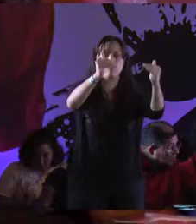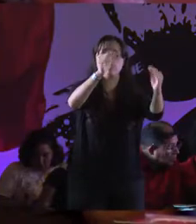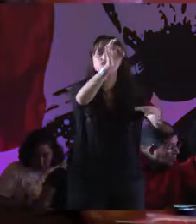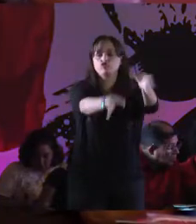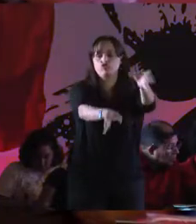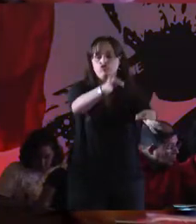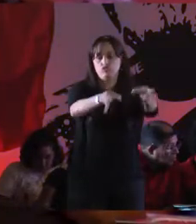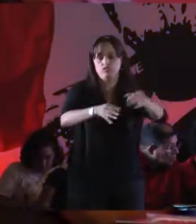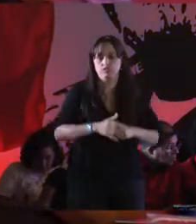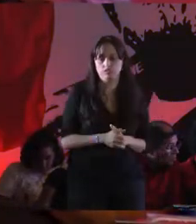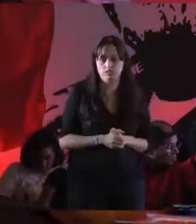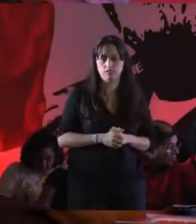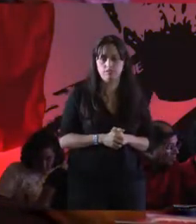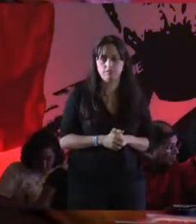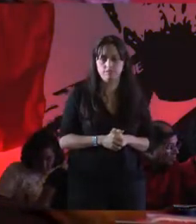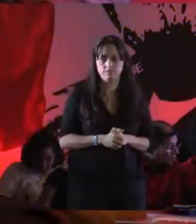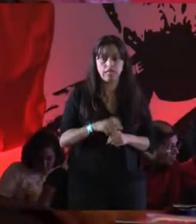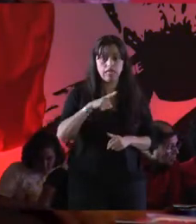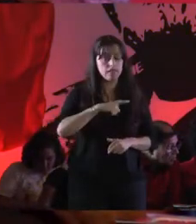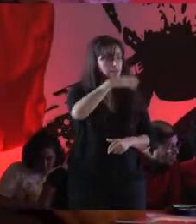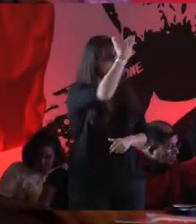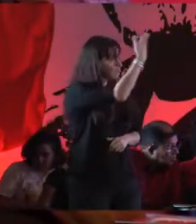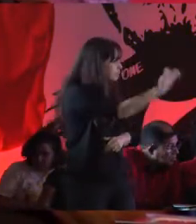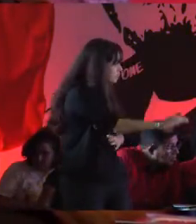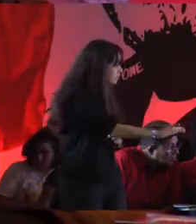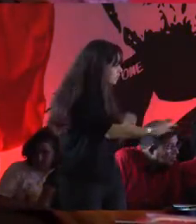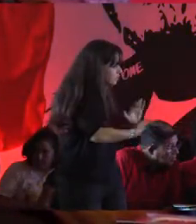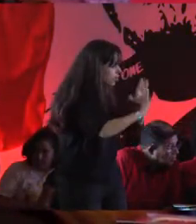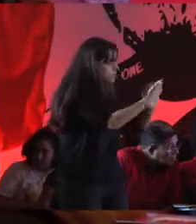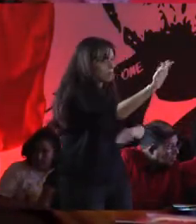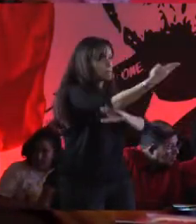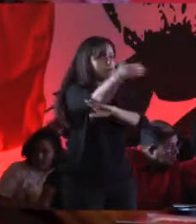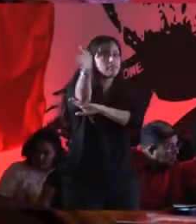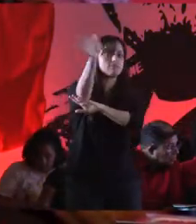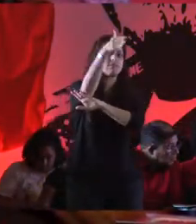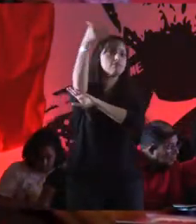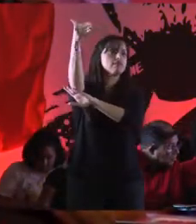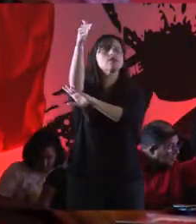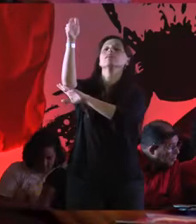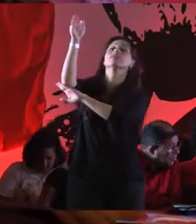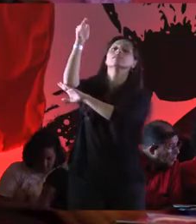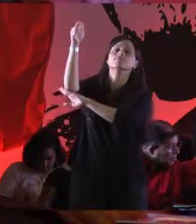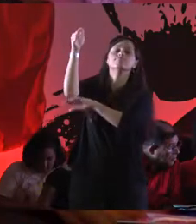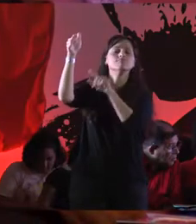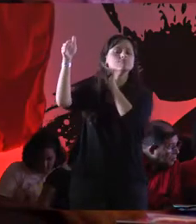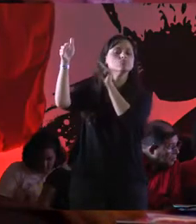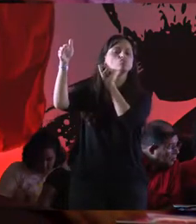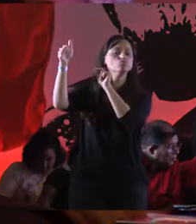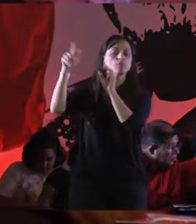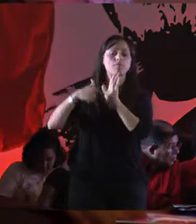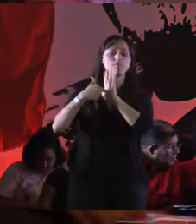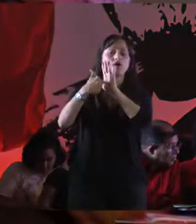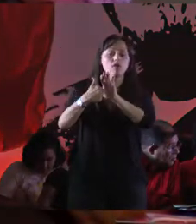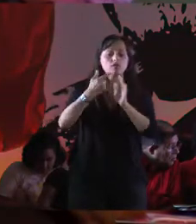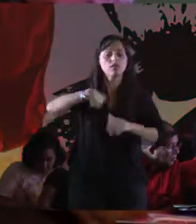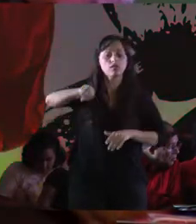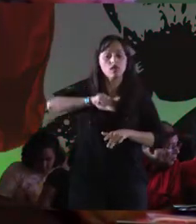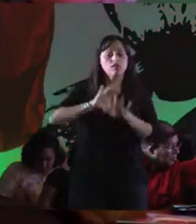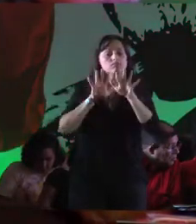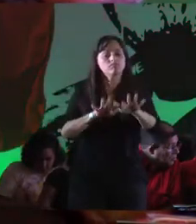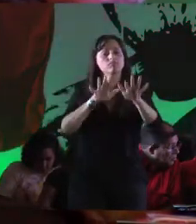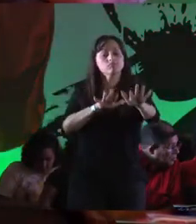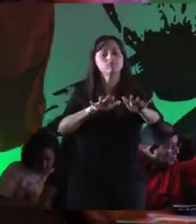temos a inspiração da nossa bandeira, do nosso presidente, da nossa militância e de todos